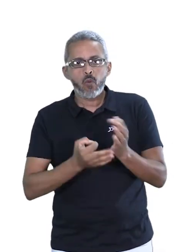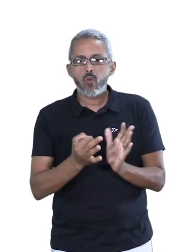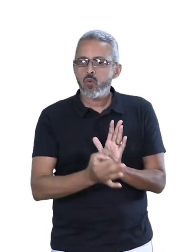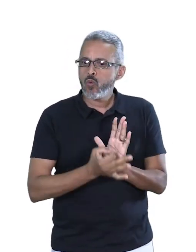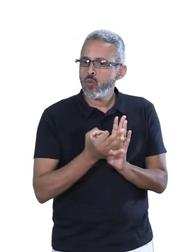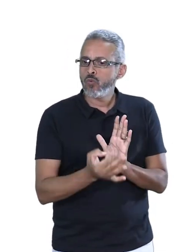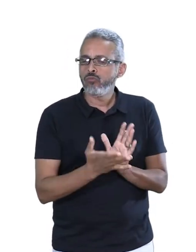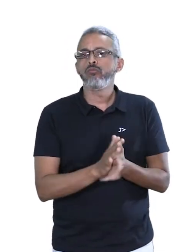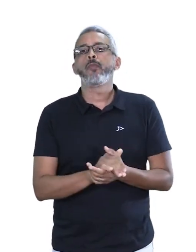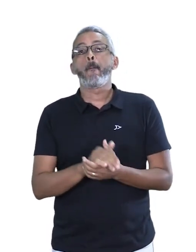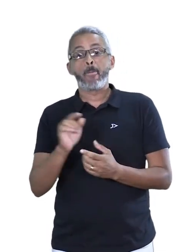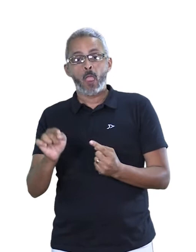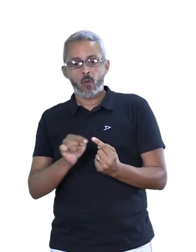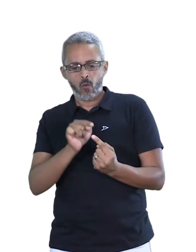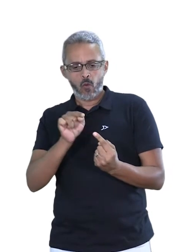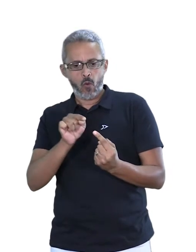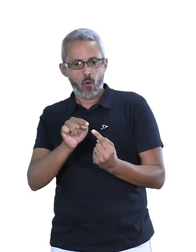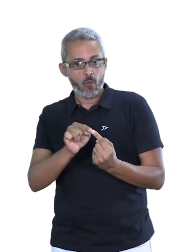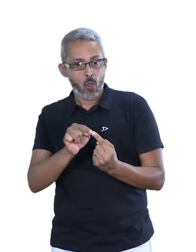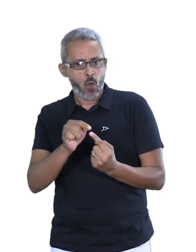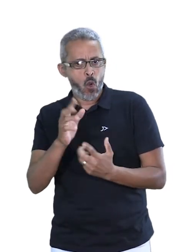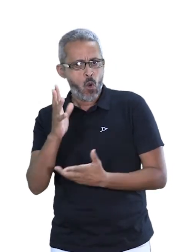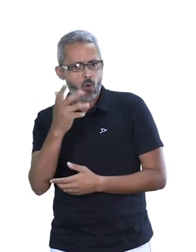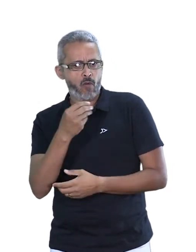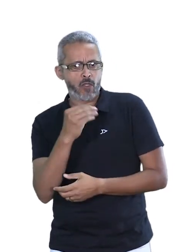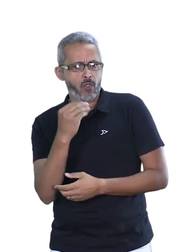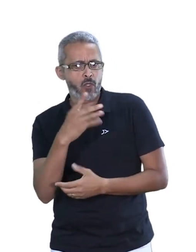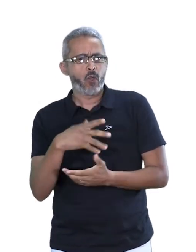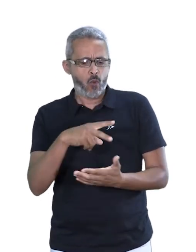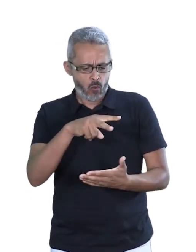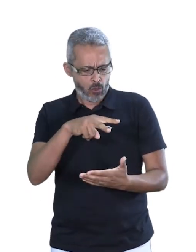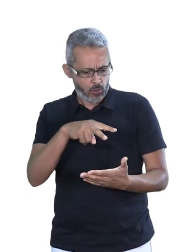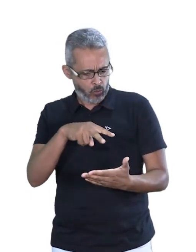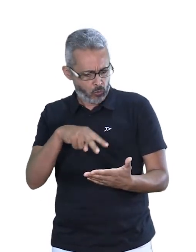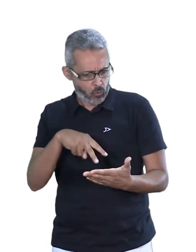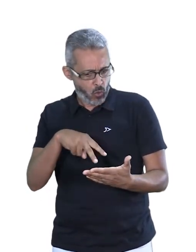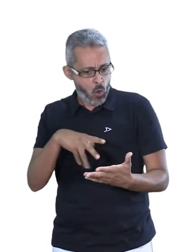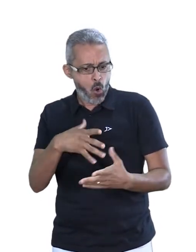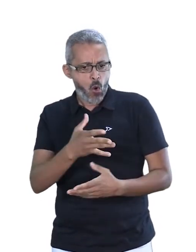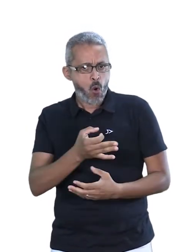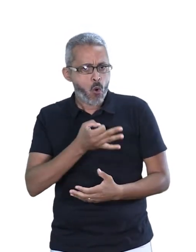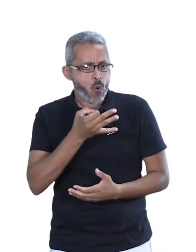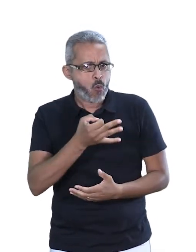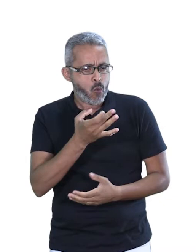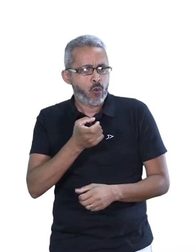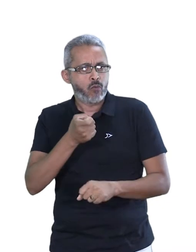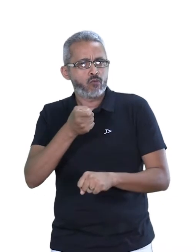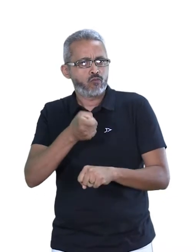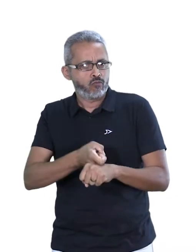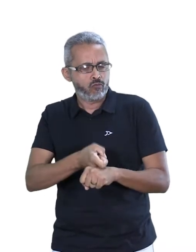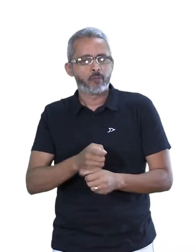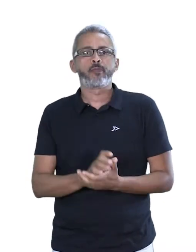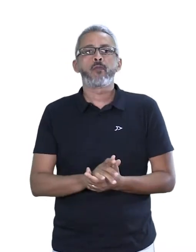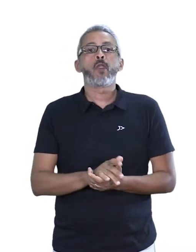seja, aqueles que têm a finalidade de convencer o leitor a partir de argumentos consistentes.